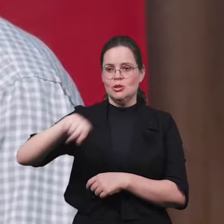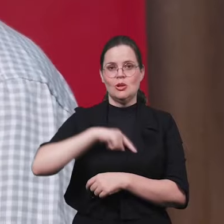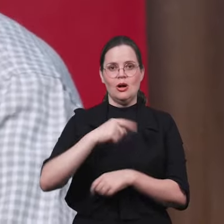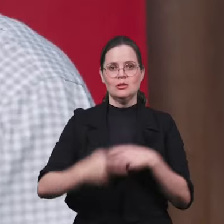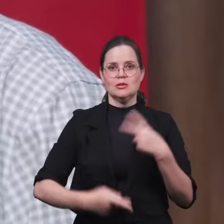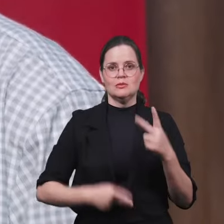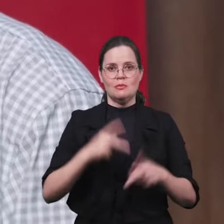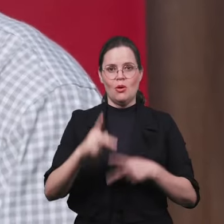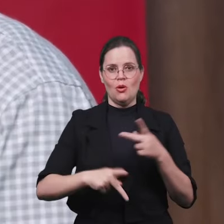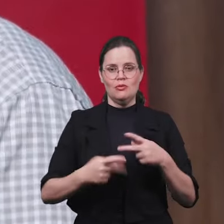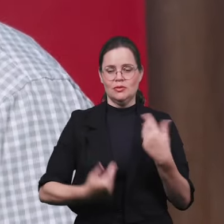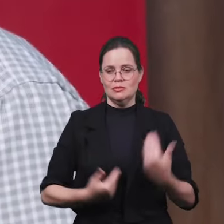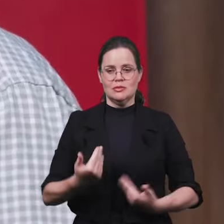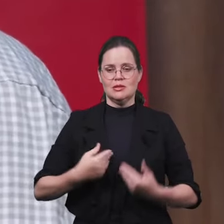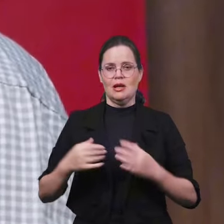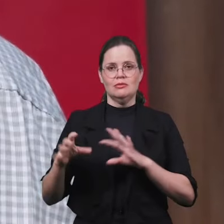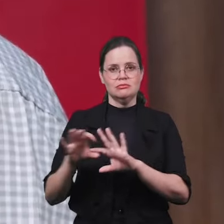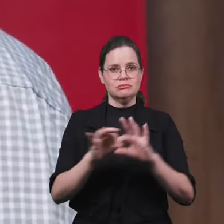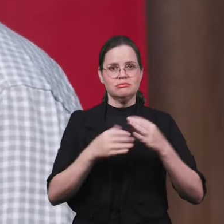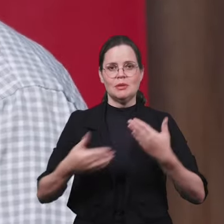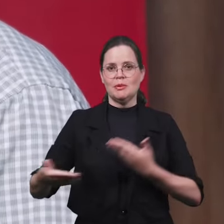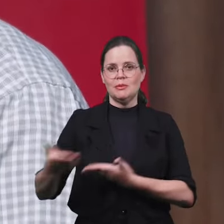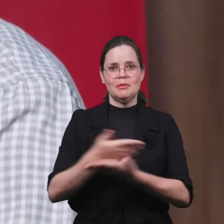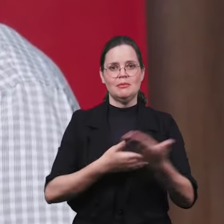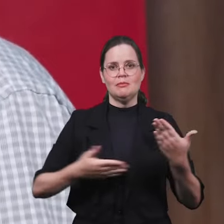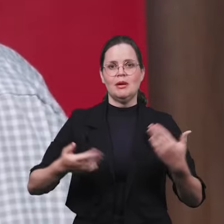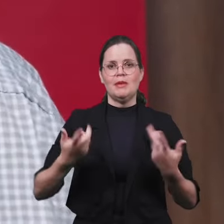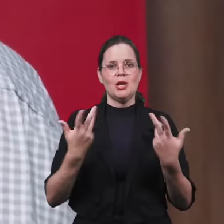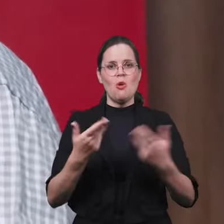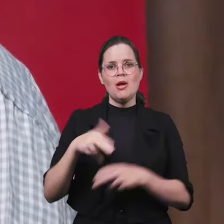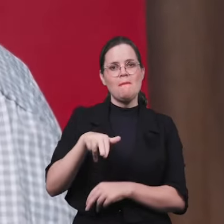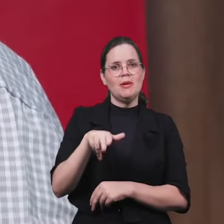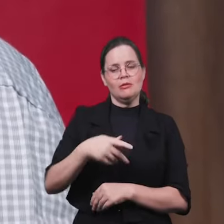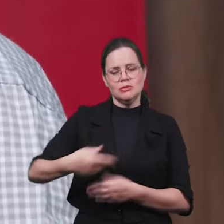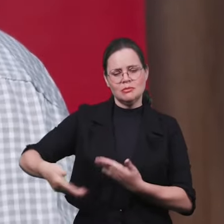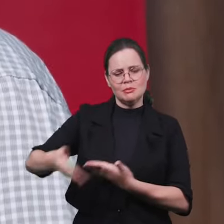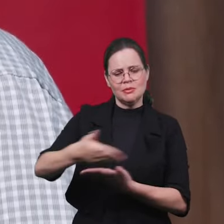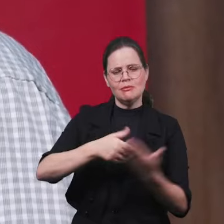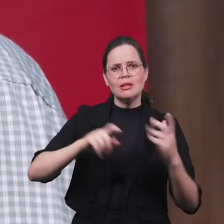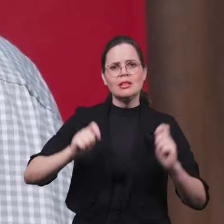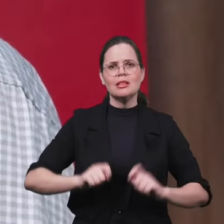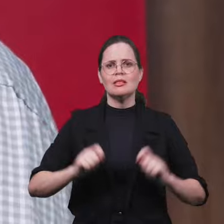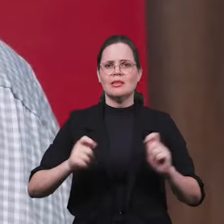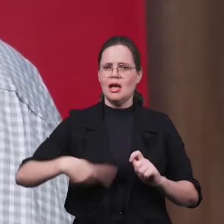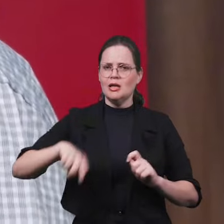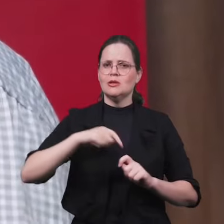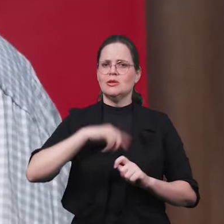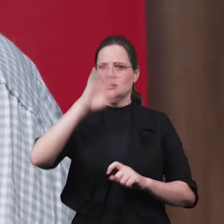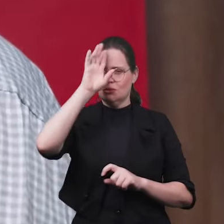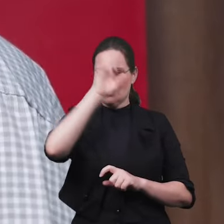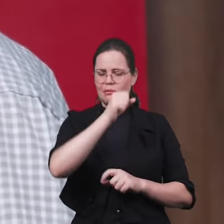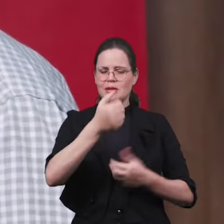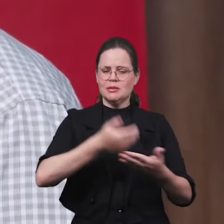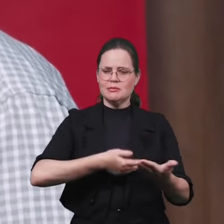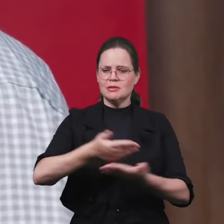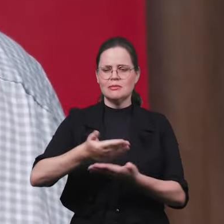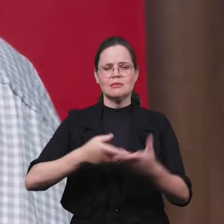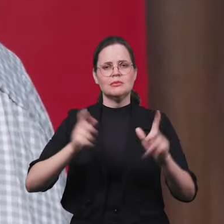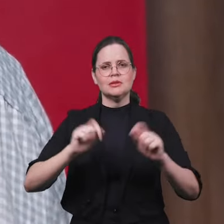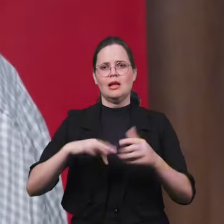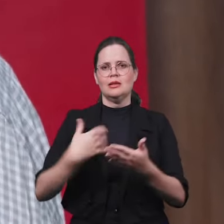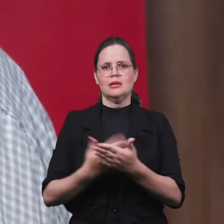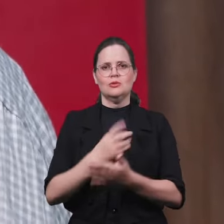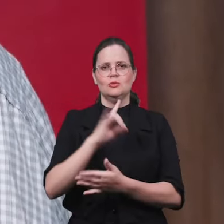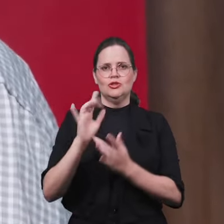Todos somos irmãos e que podemos compartilhar os ensinos e vamos aprendendo uns dos outros no corpo, até